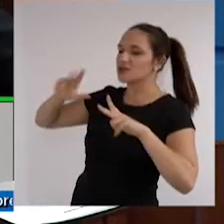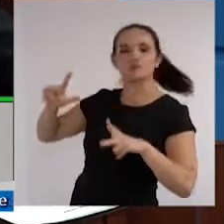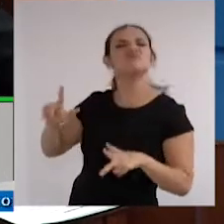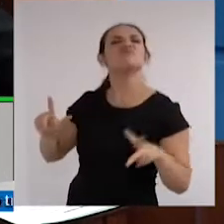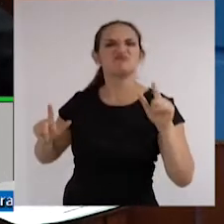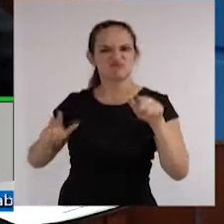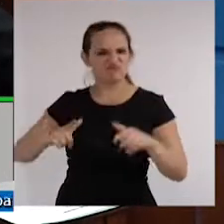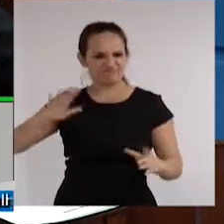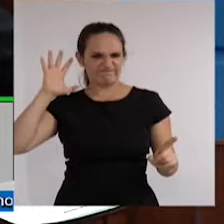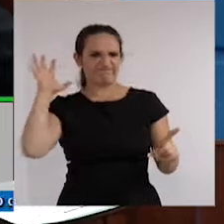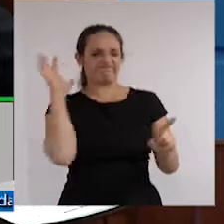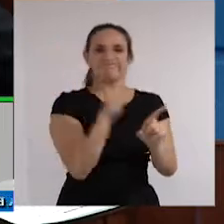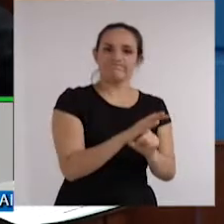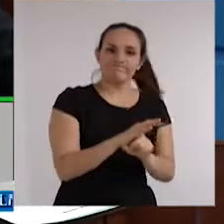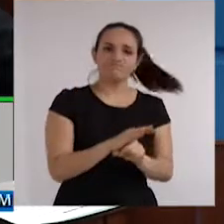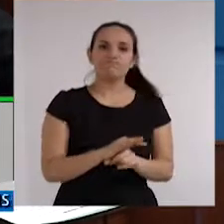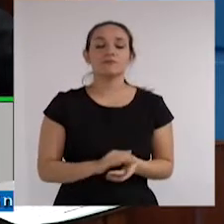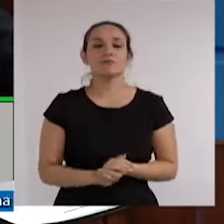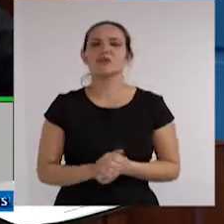Brasil,